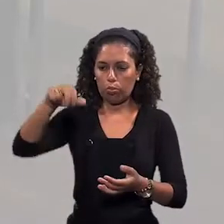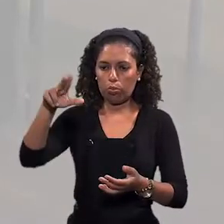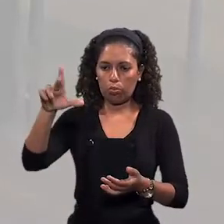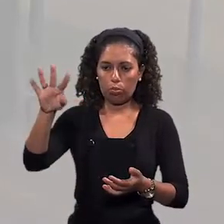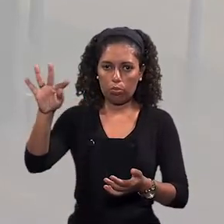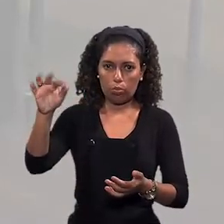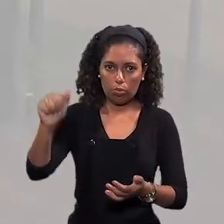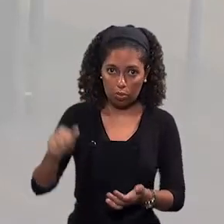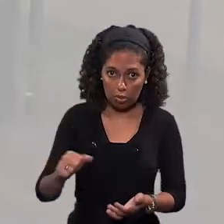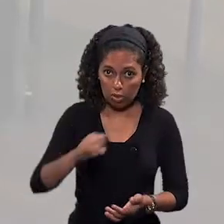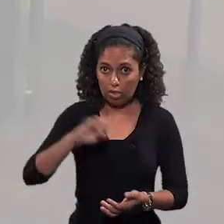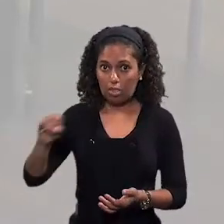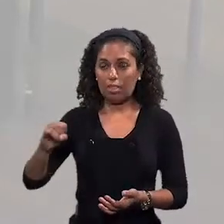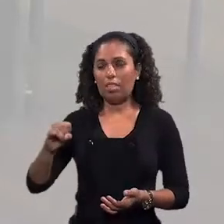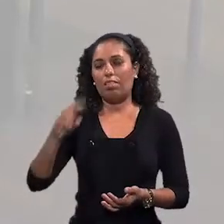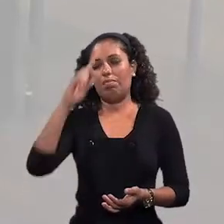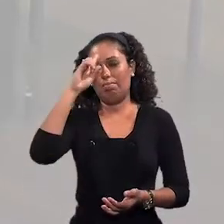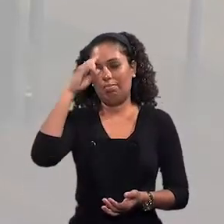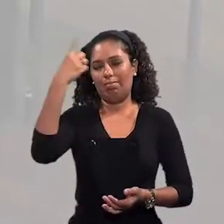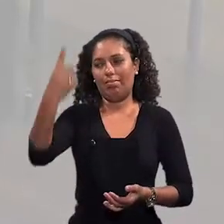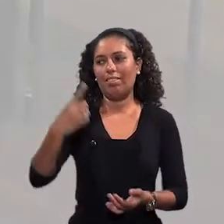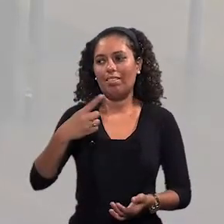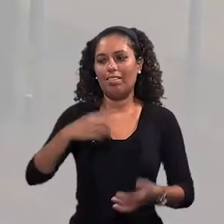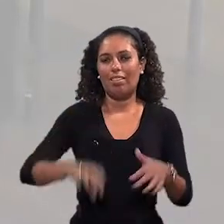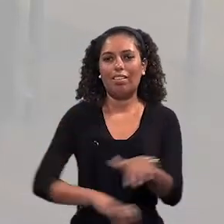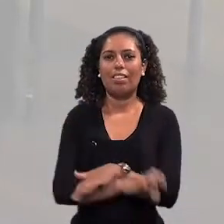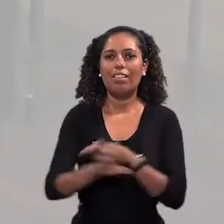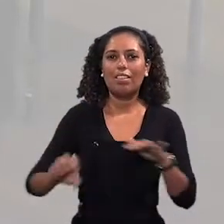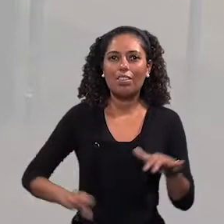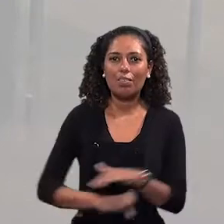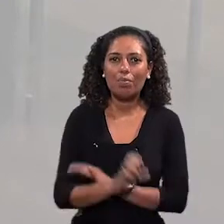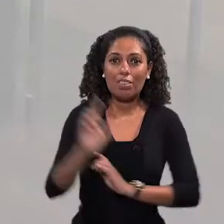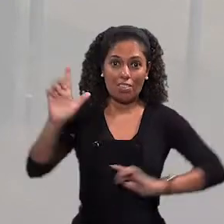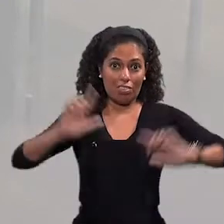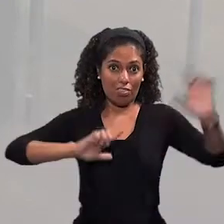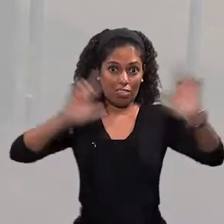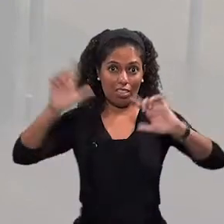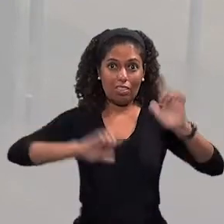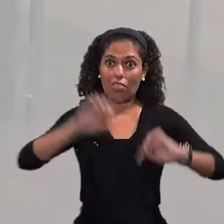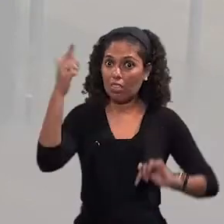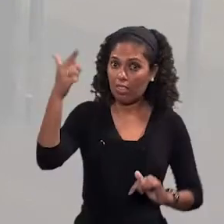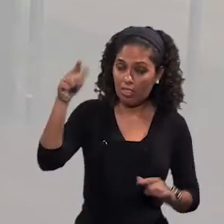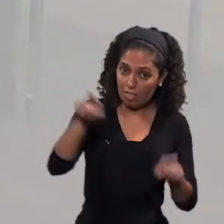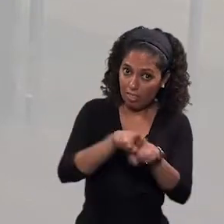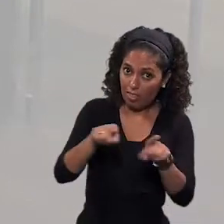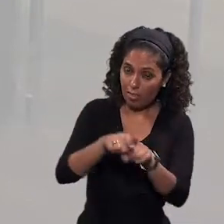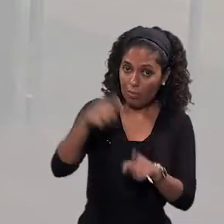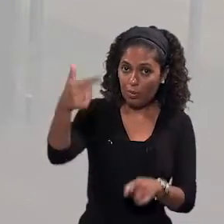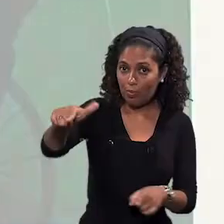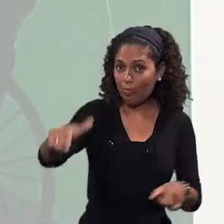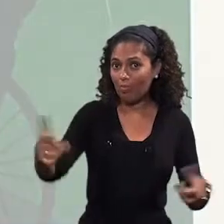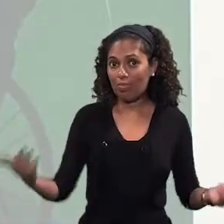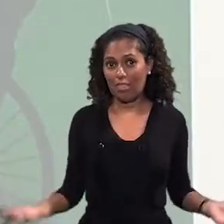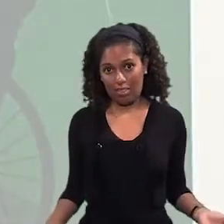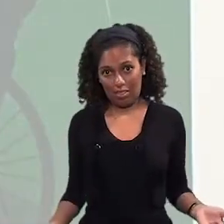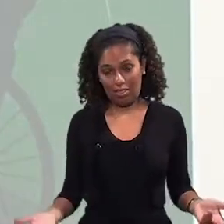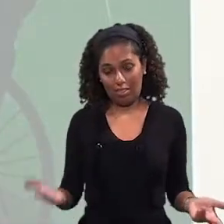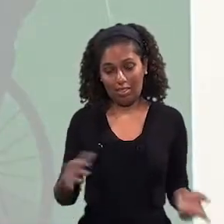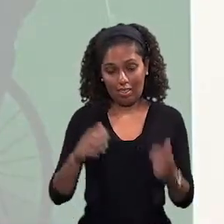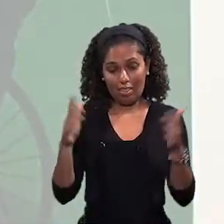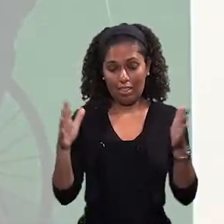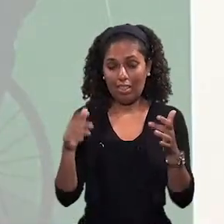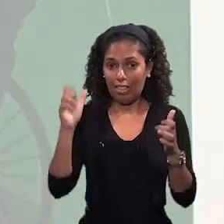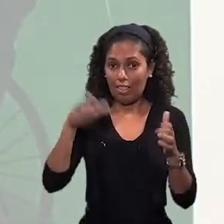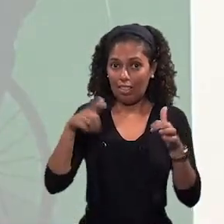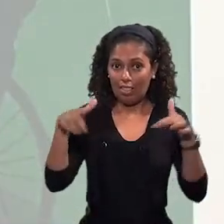Se bobear, a Globo que fez a matéria também não teria. Se bobear, o projeto estava sem. Tá? É uma sinalização muito